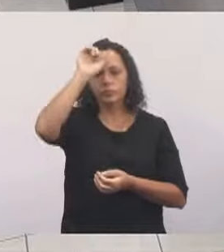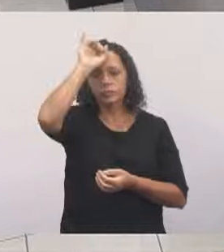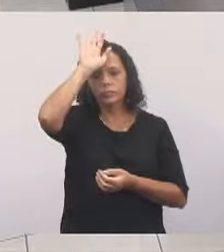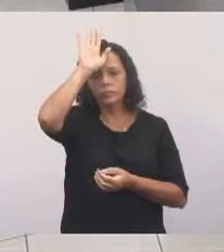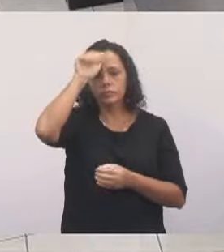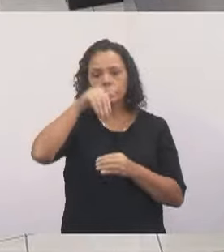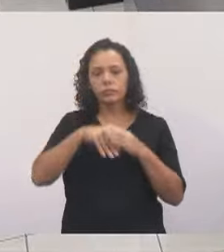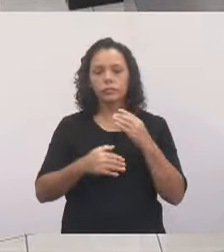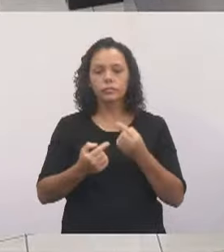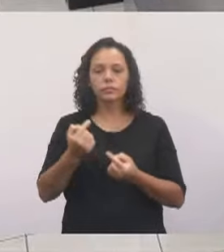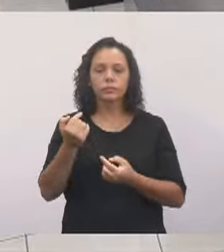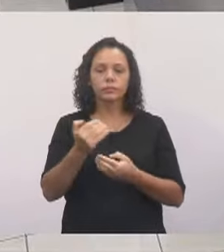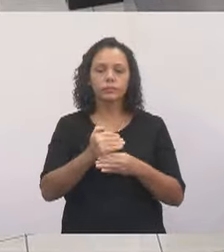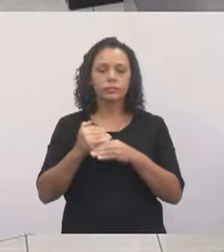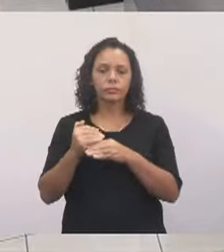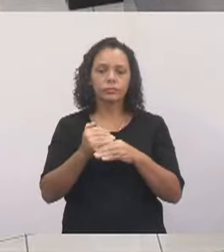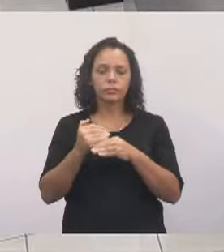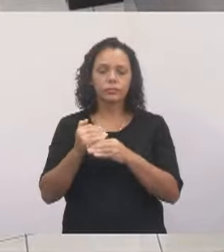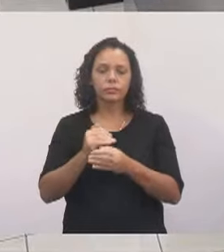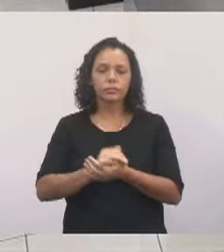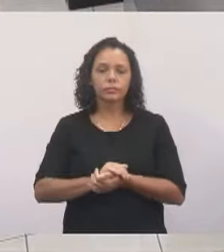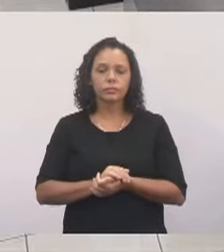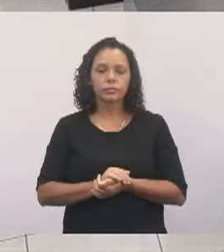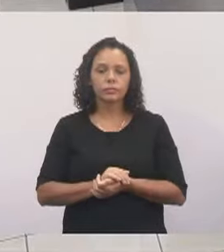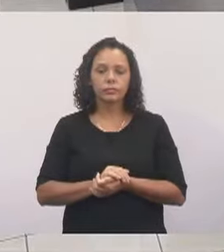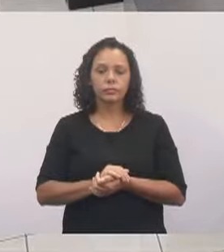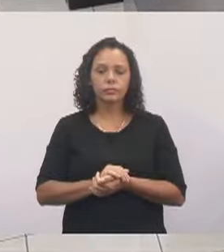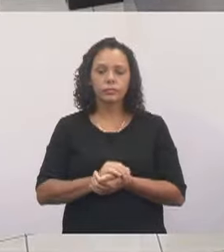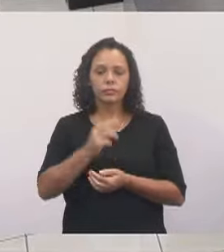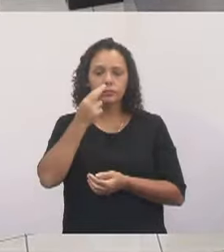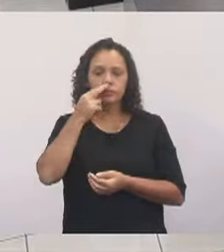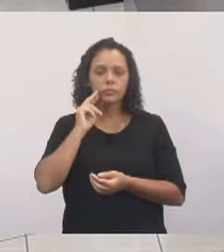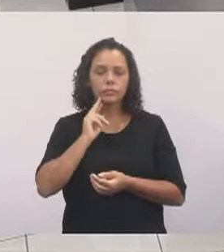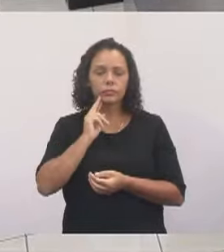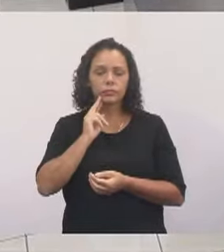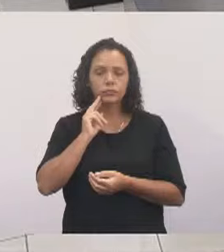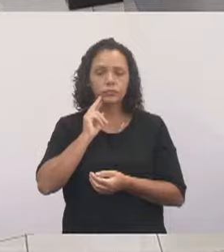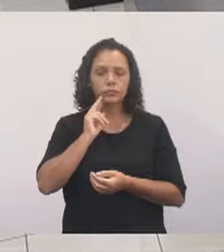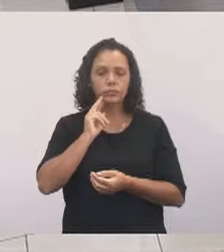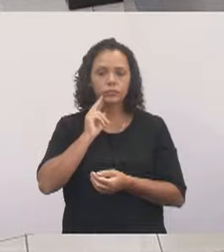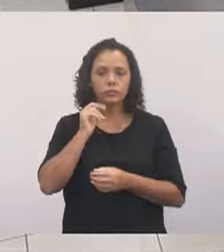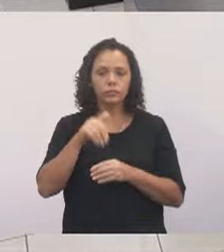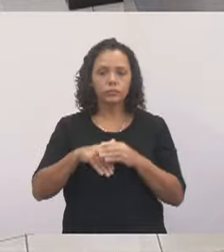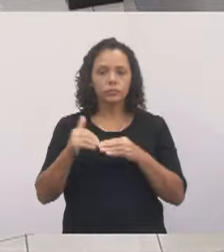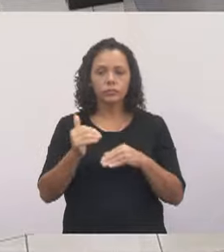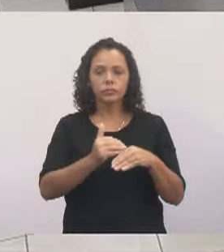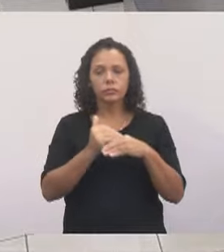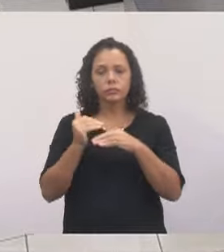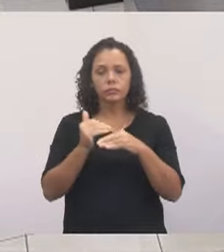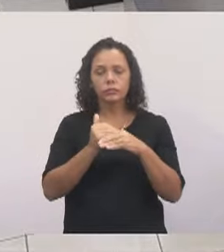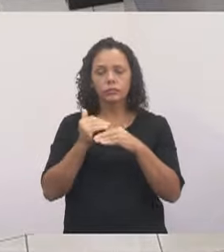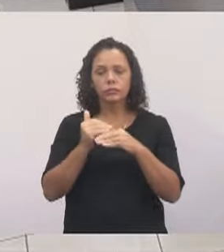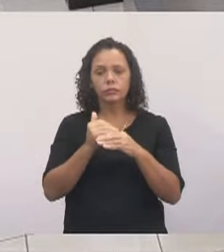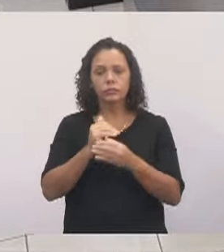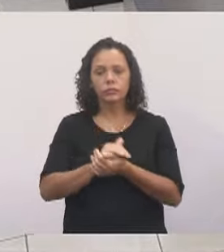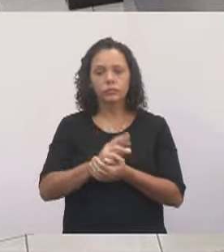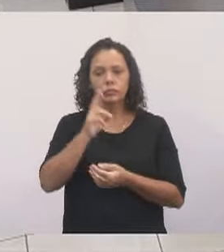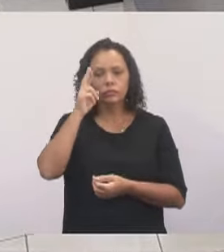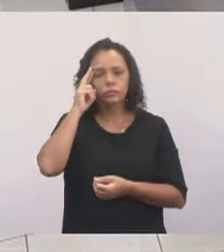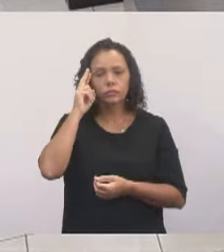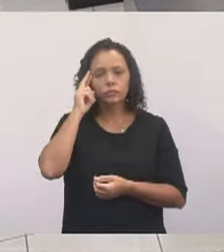Salomão? Favorável. Como vota o vereador Rogério Timóteo? Favorável. Como vota o vereador